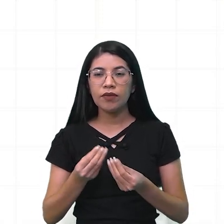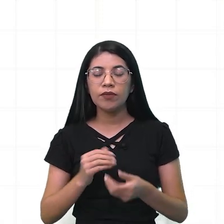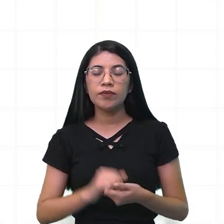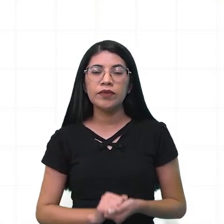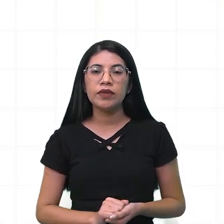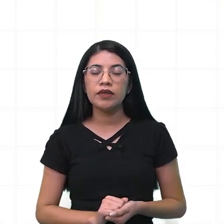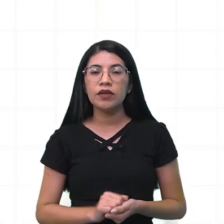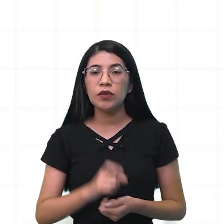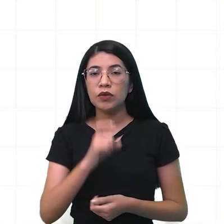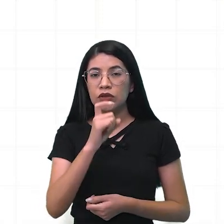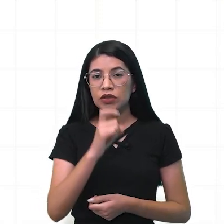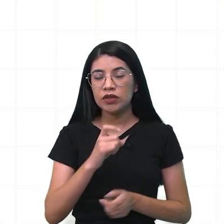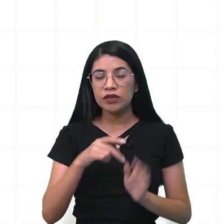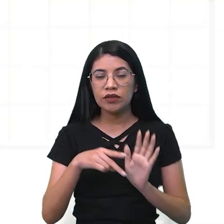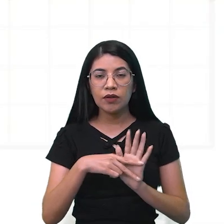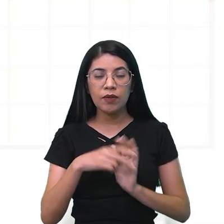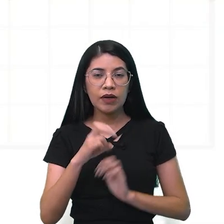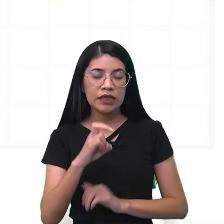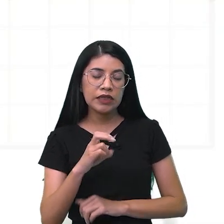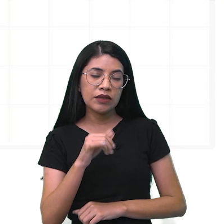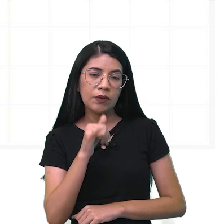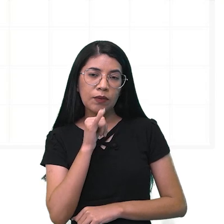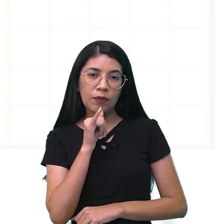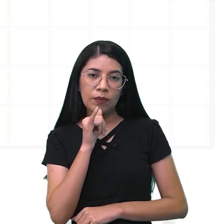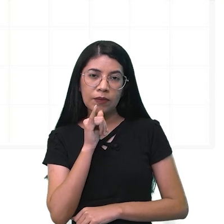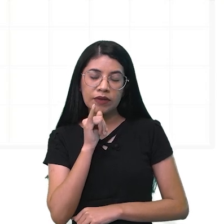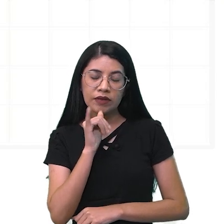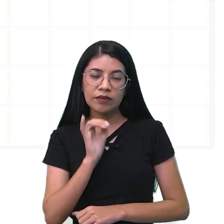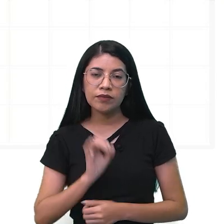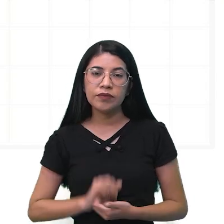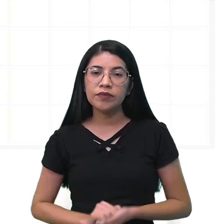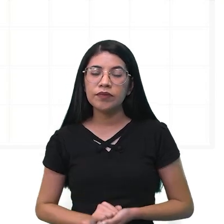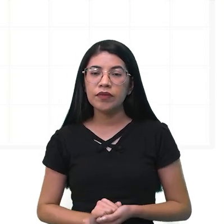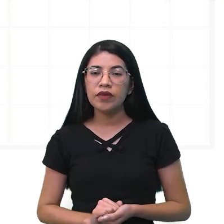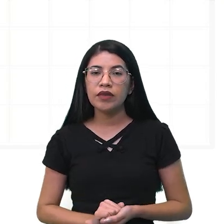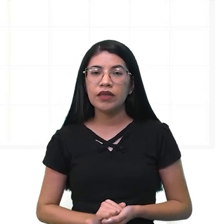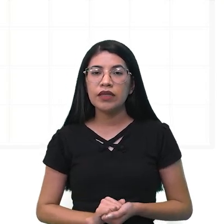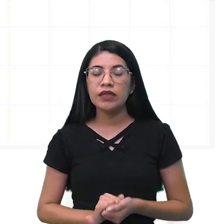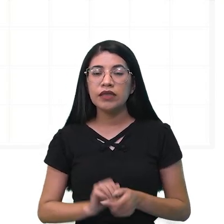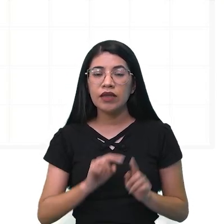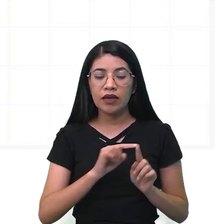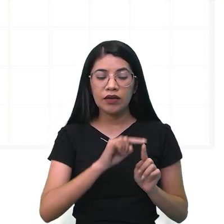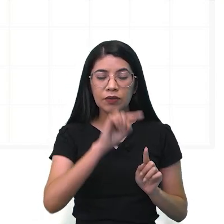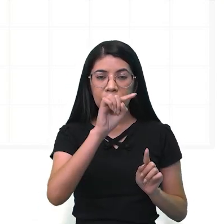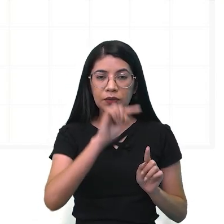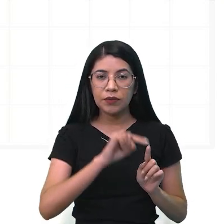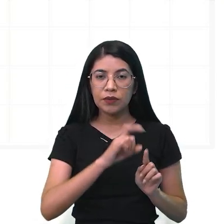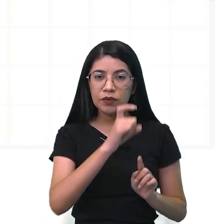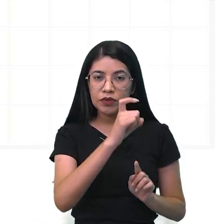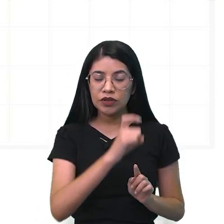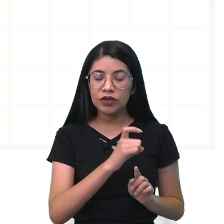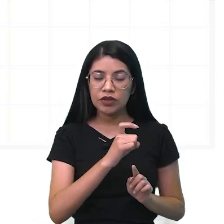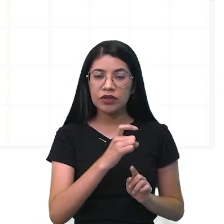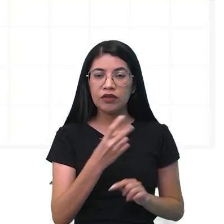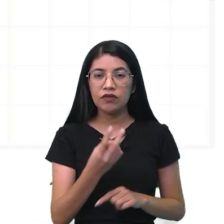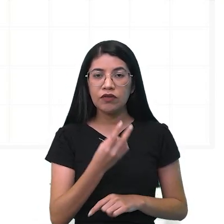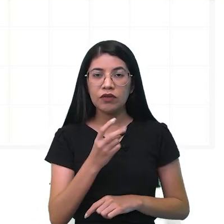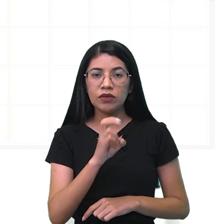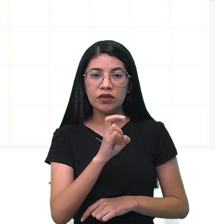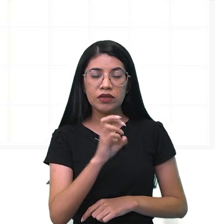5. Vamos supor, por hipótese, tá, que o lado x aqui tenha valor de